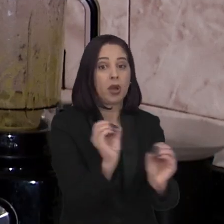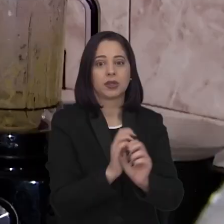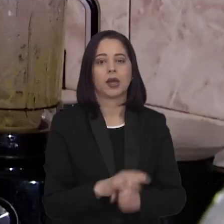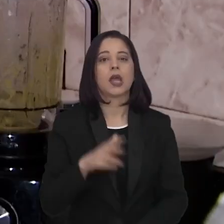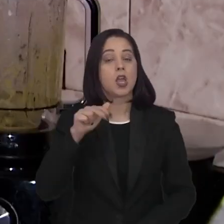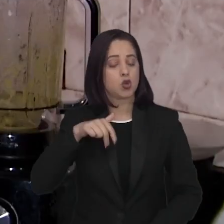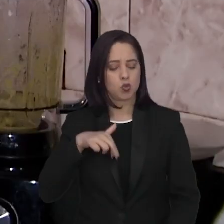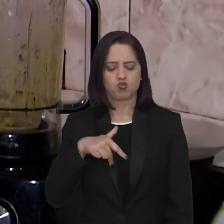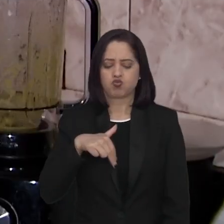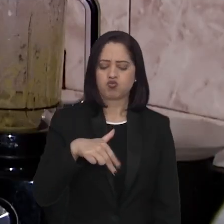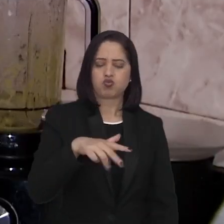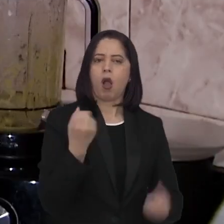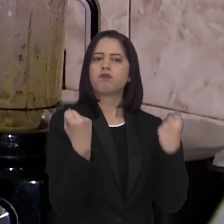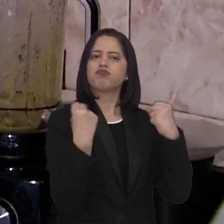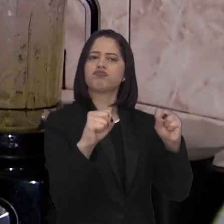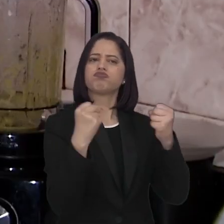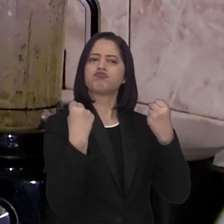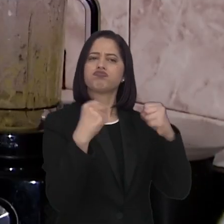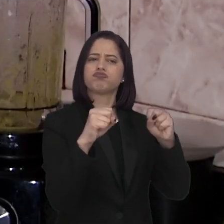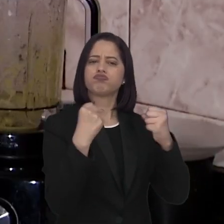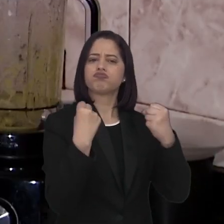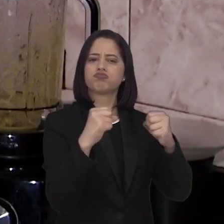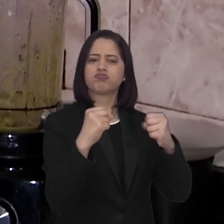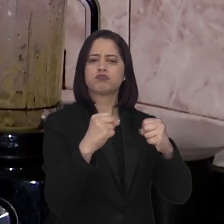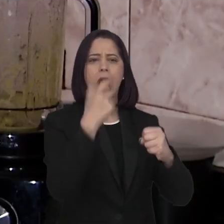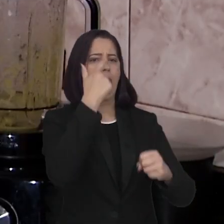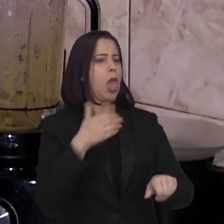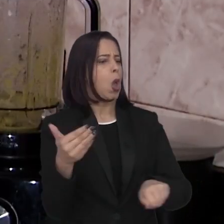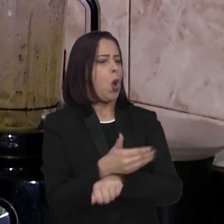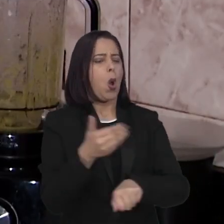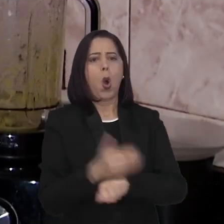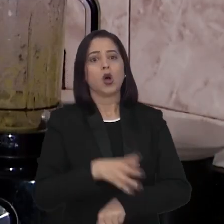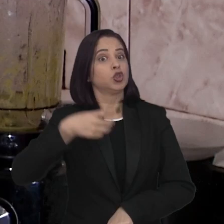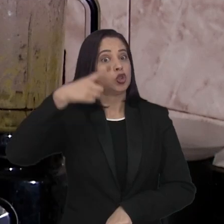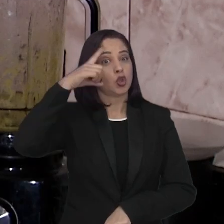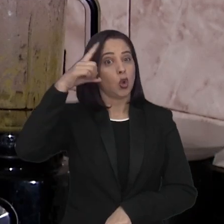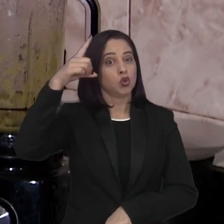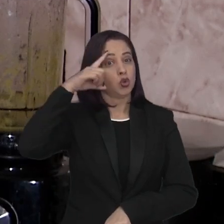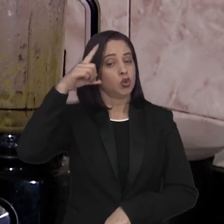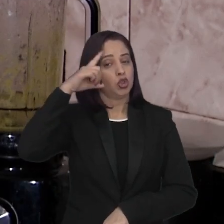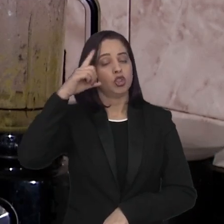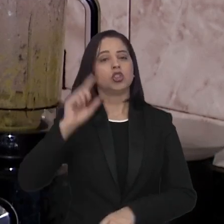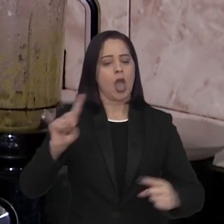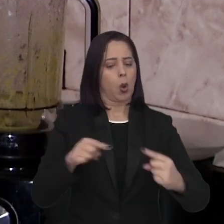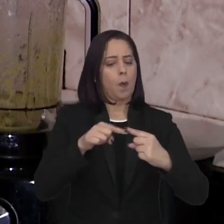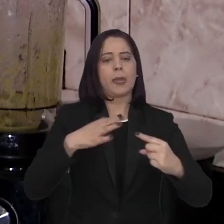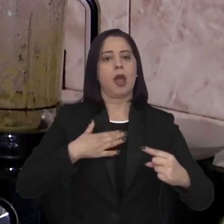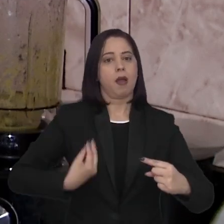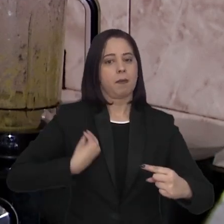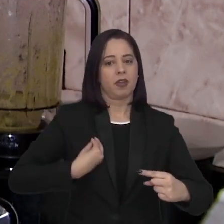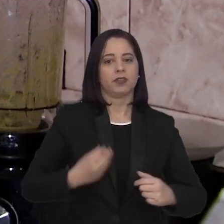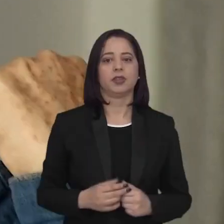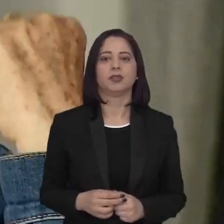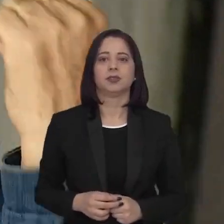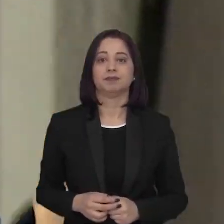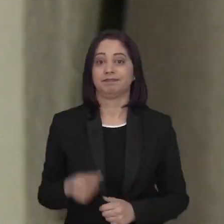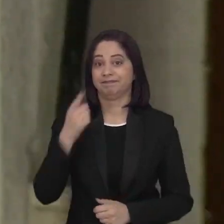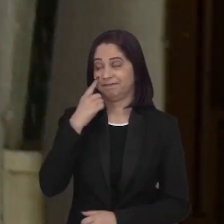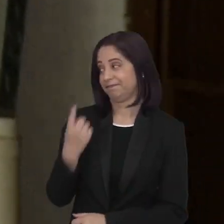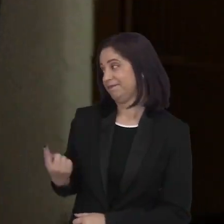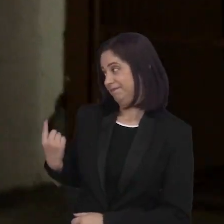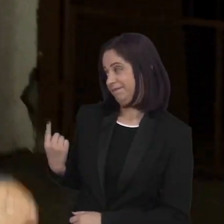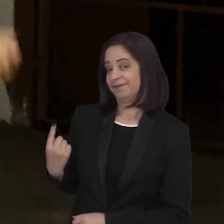isso. Caminhada, ginástica, para mim tudo isso é rotina do dia a dia. Só